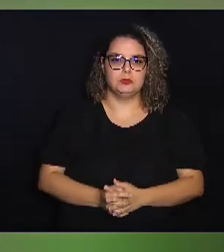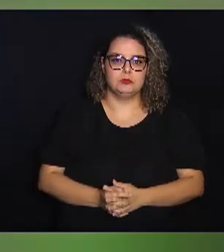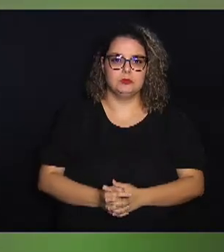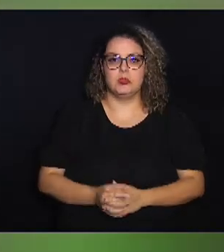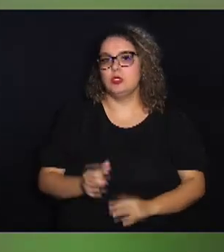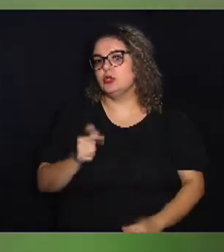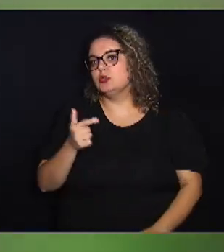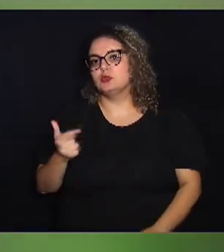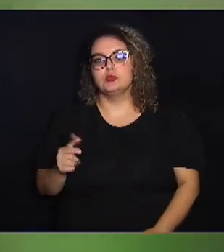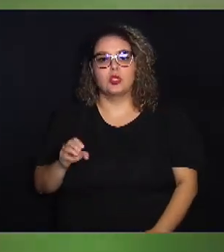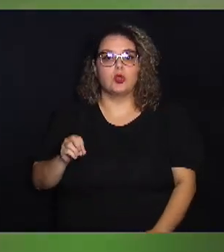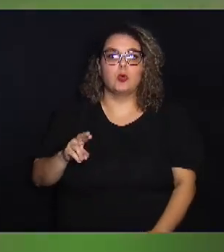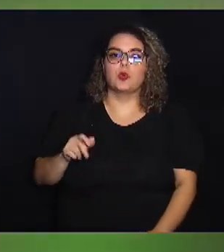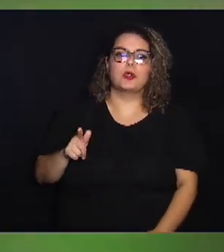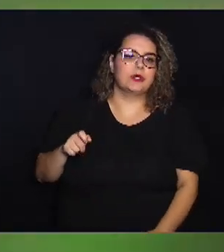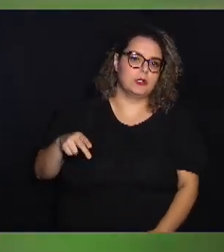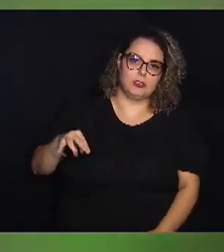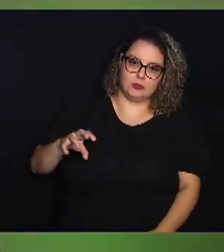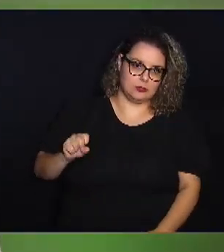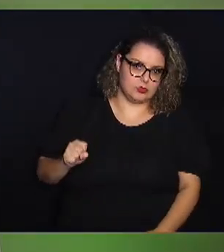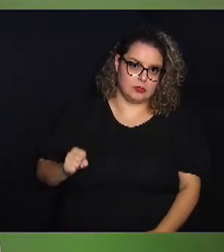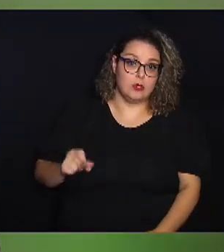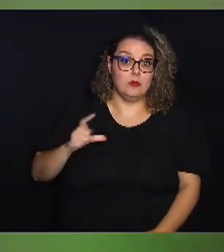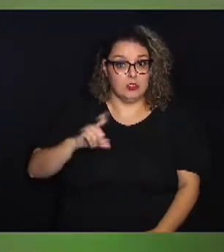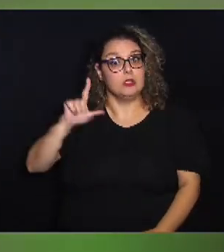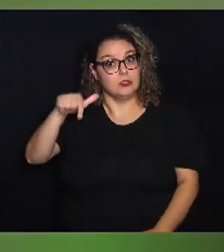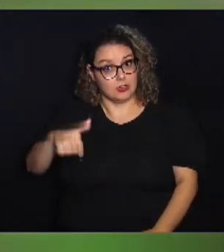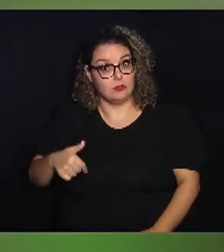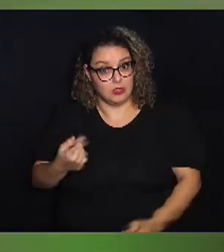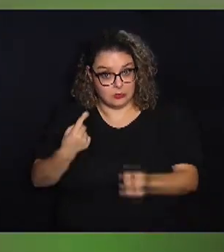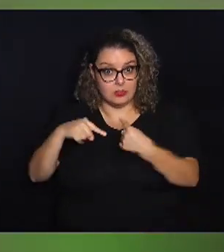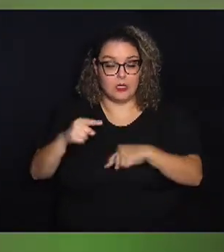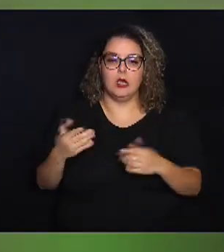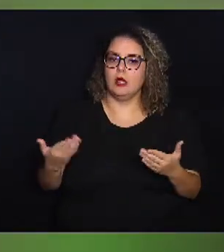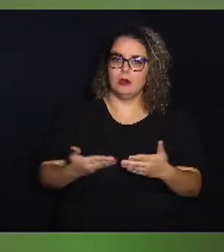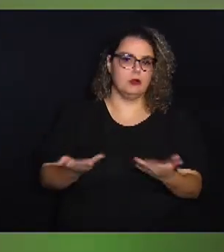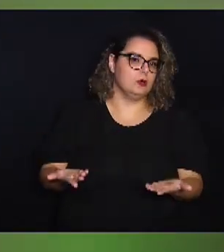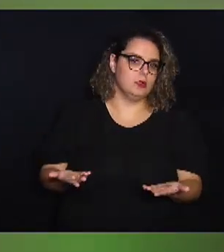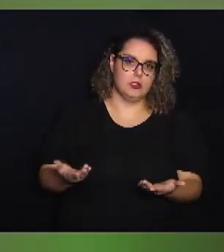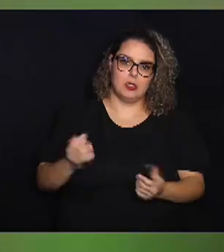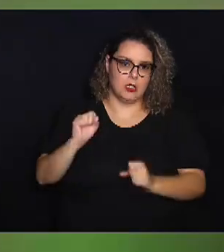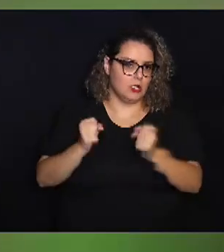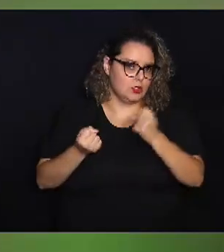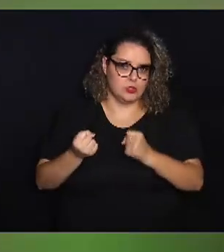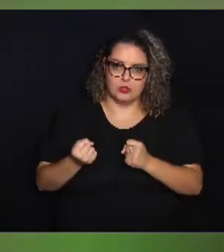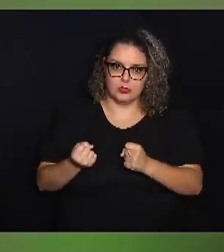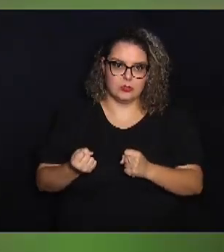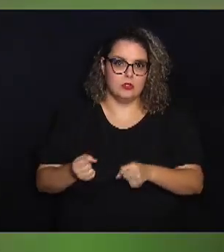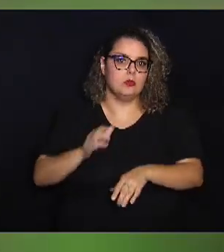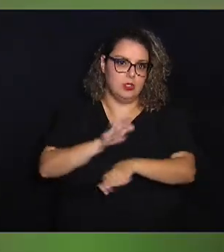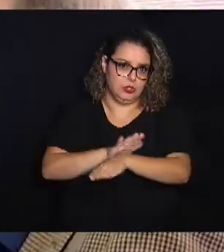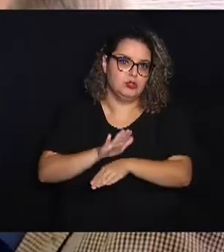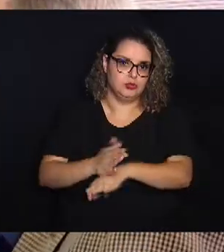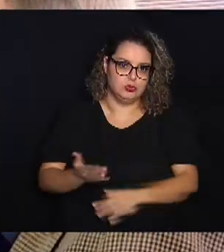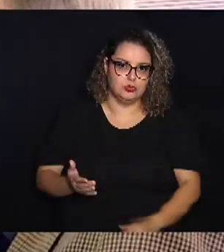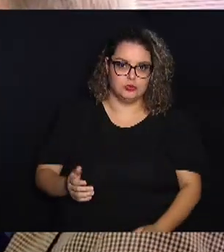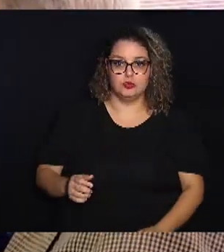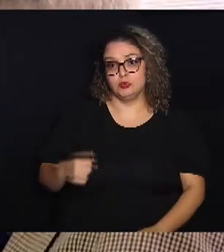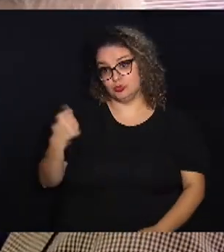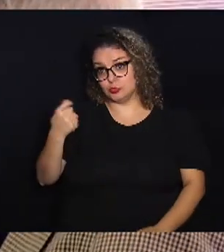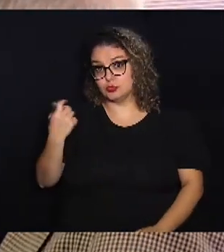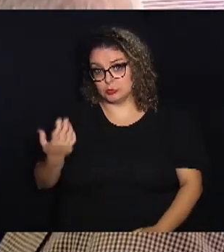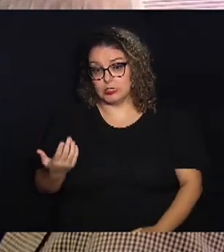tem orgânicos mais, né? Vai ter depois que recuperar, mas agora é a indústria que vai suprir o abastecimento do Sul.